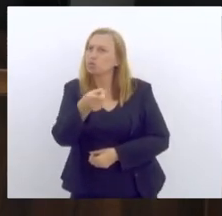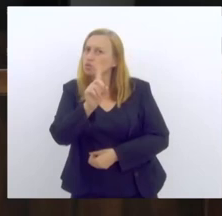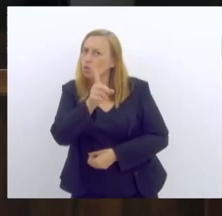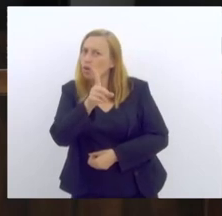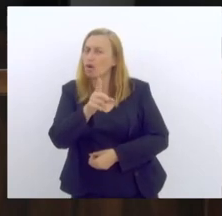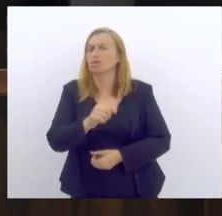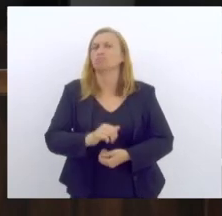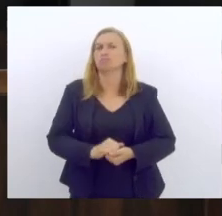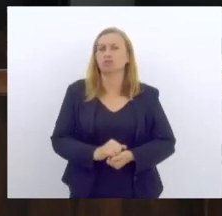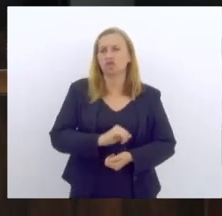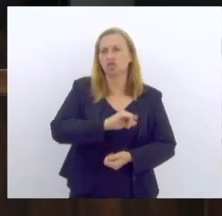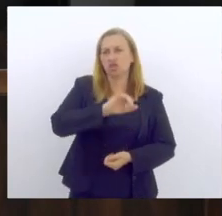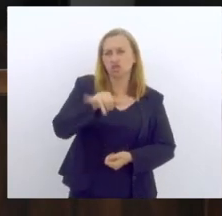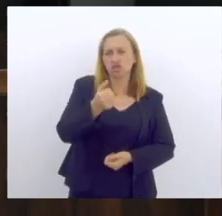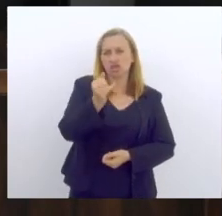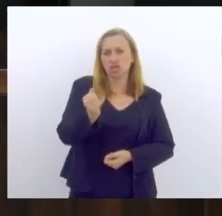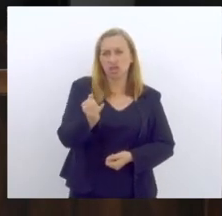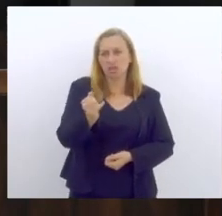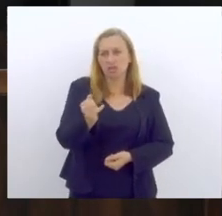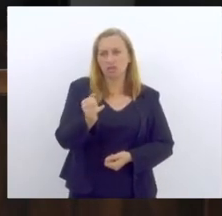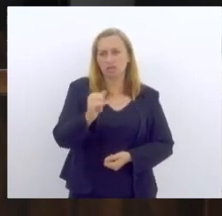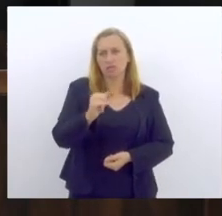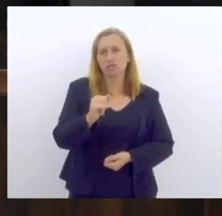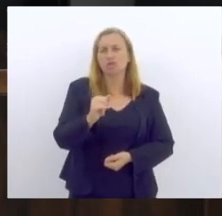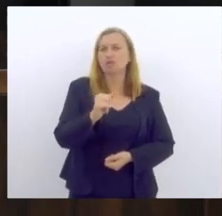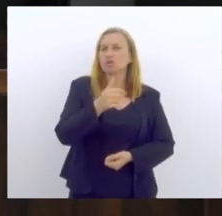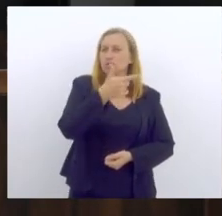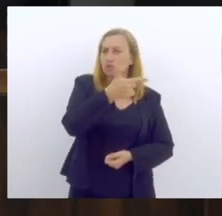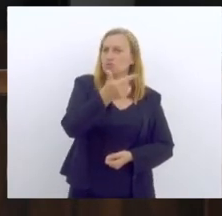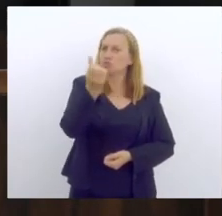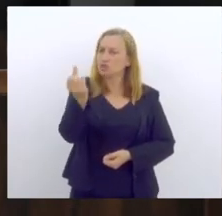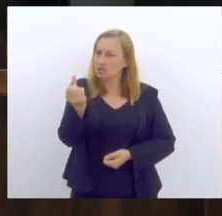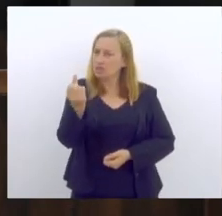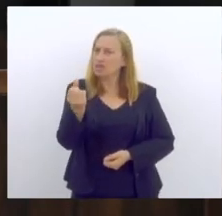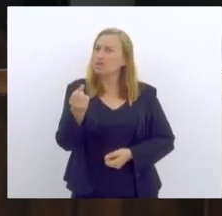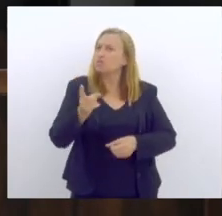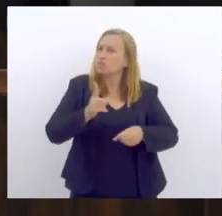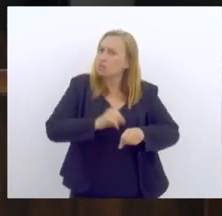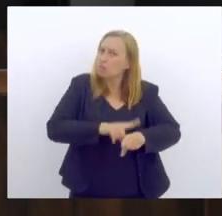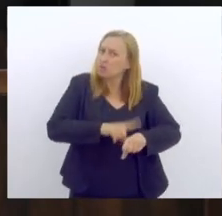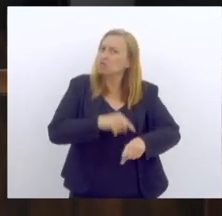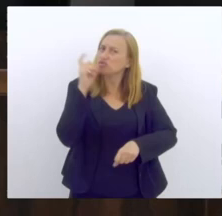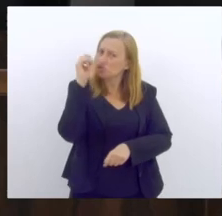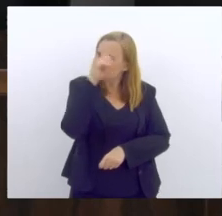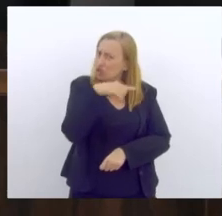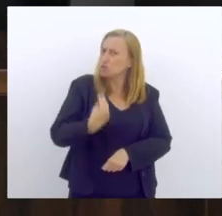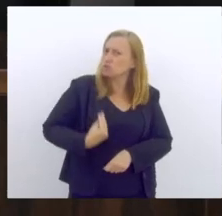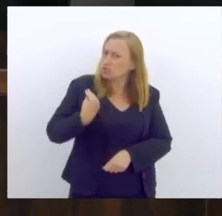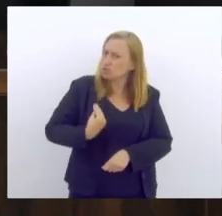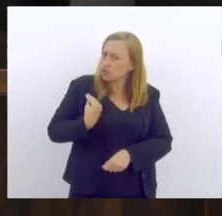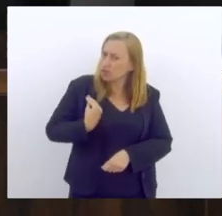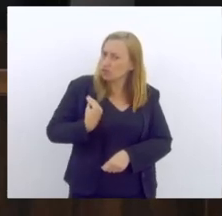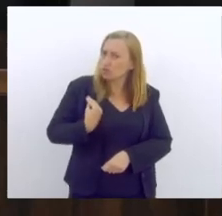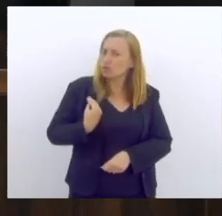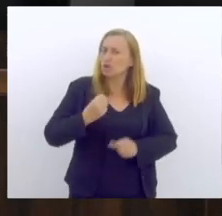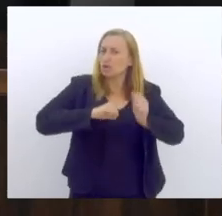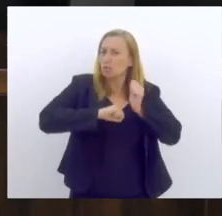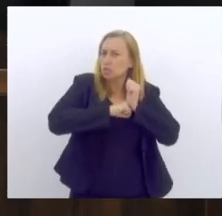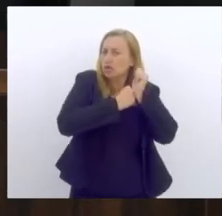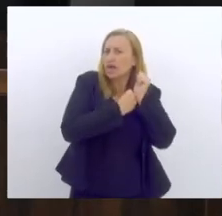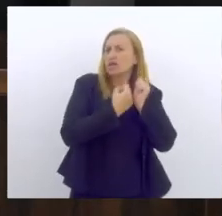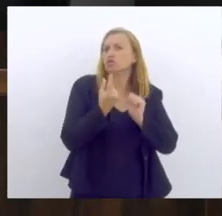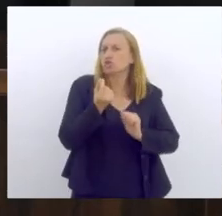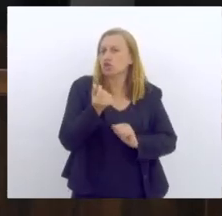janeiro de 2016 a gente vive um momento difícil as contas do estado bloqueado